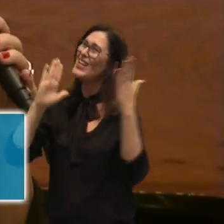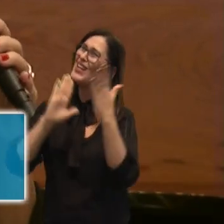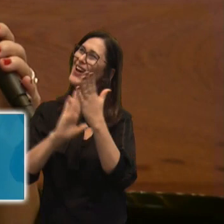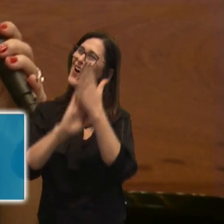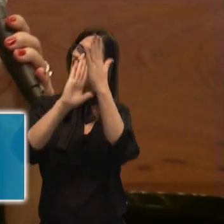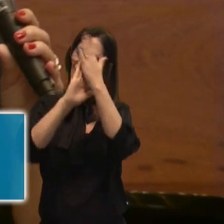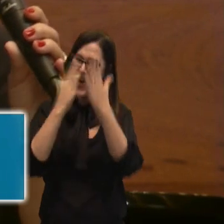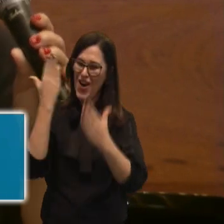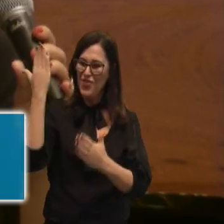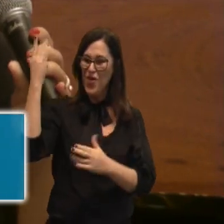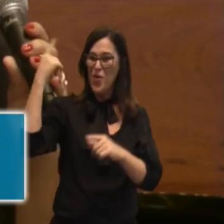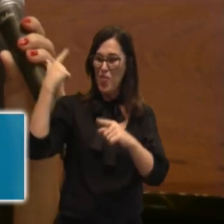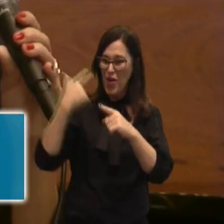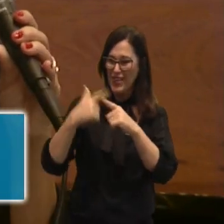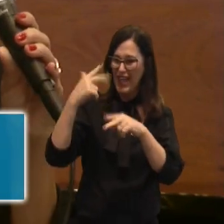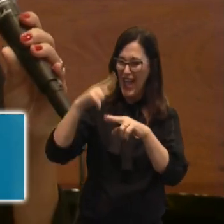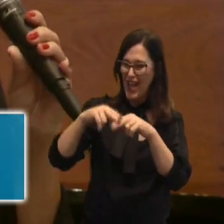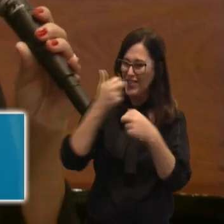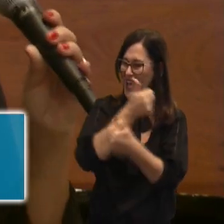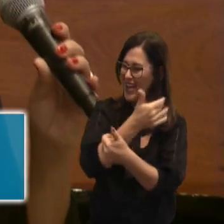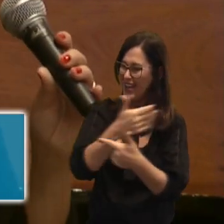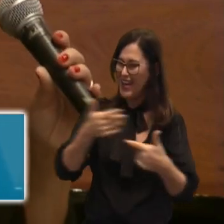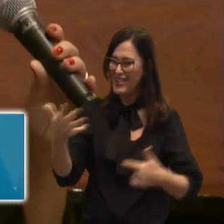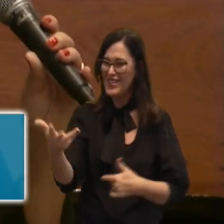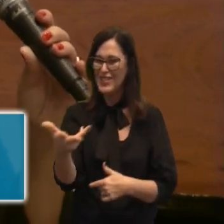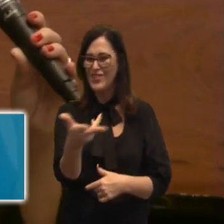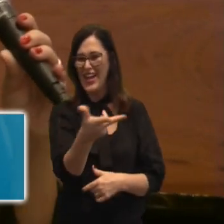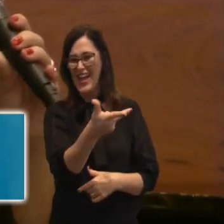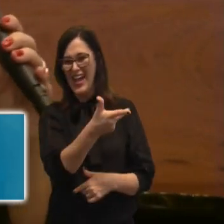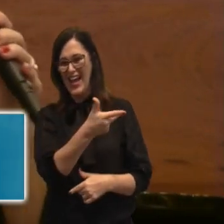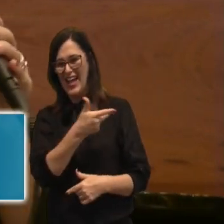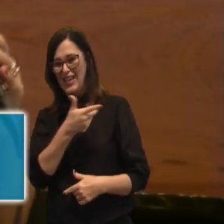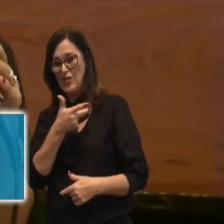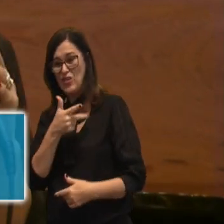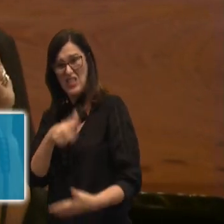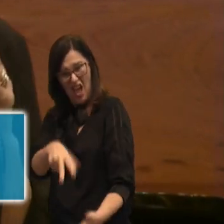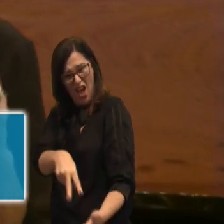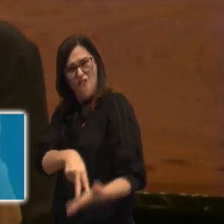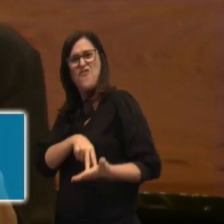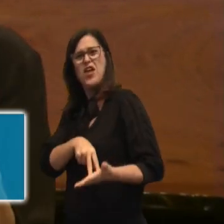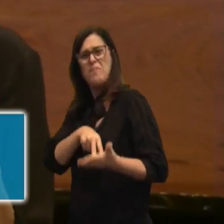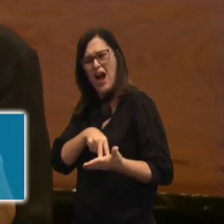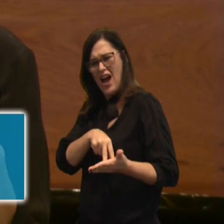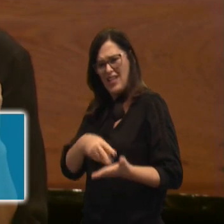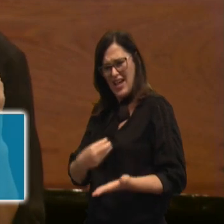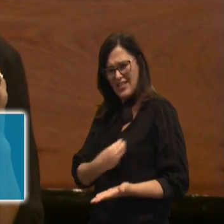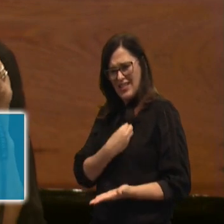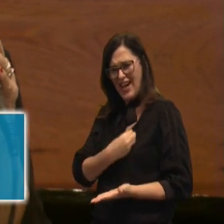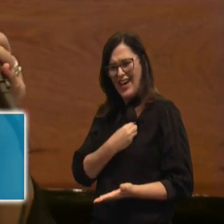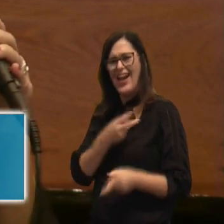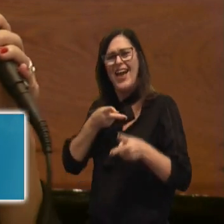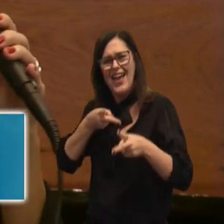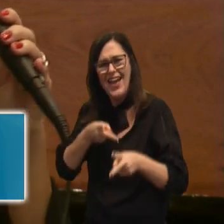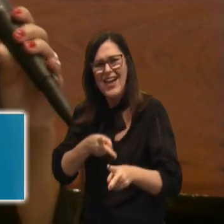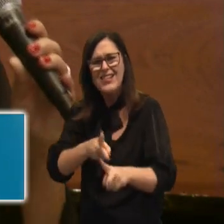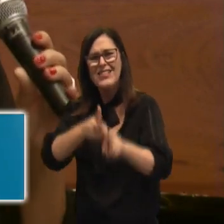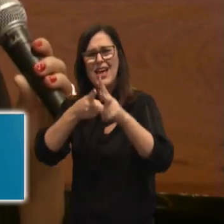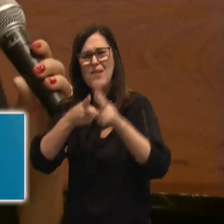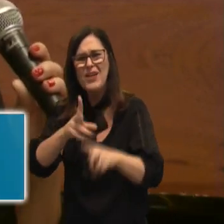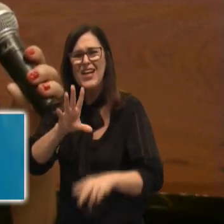Alegre te louvo por teus grandes feitos. Firmado